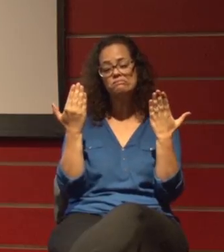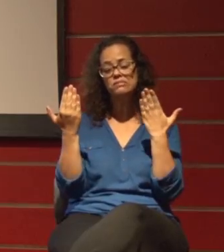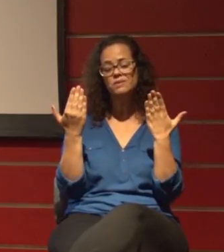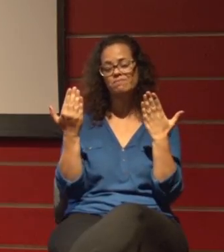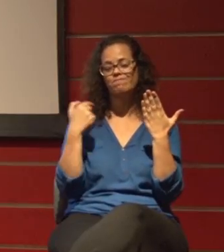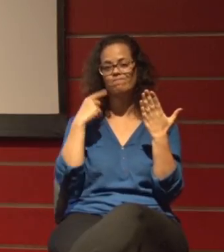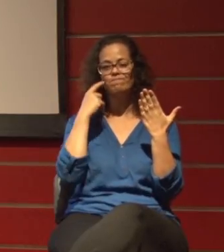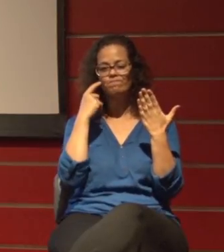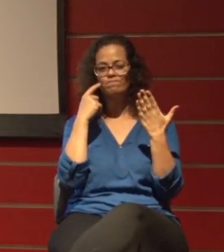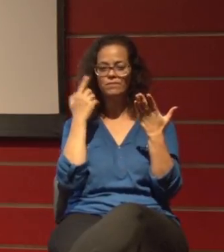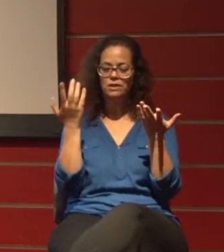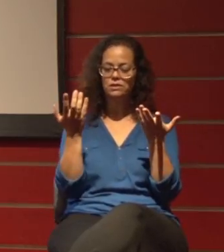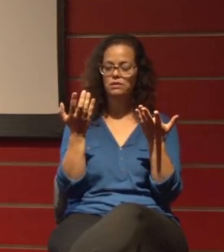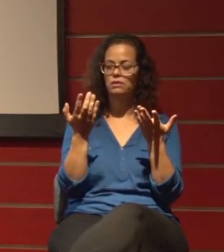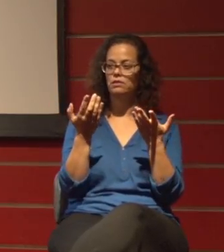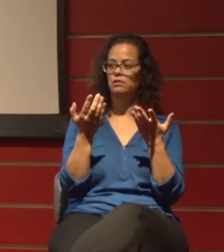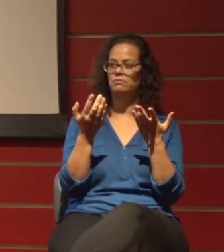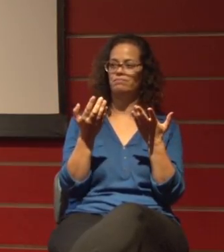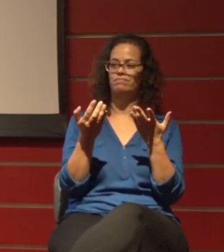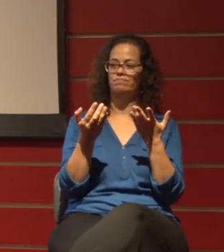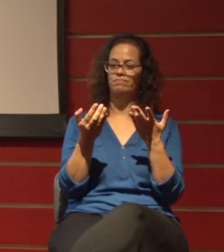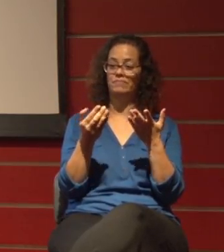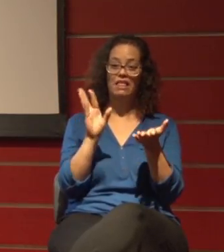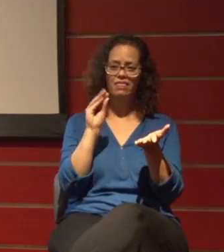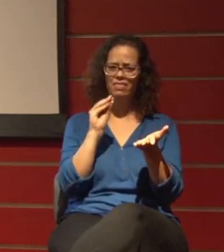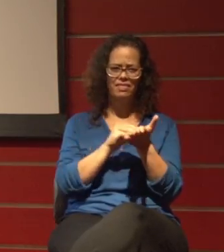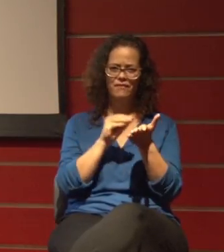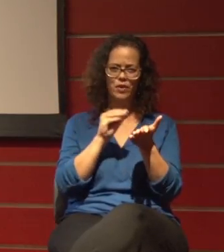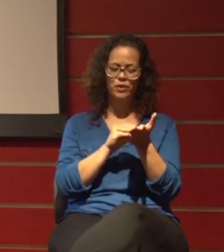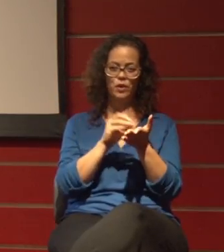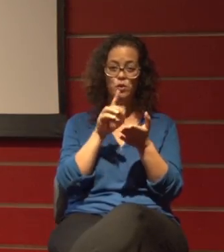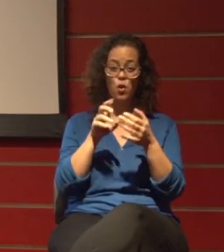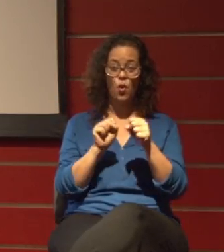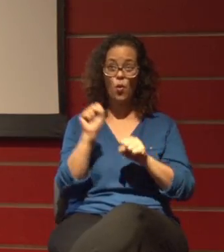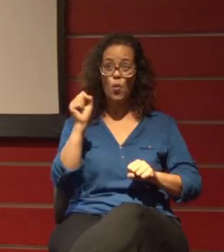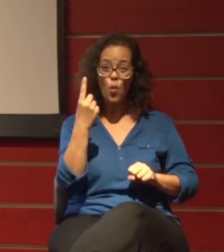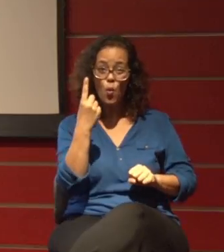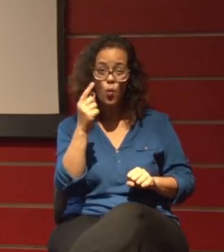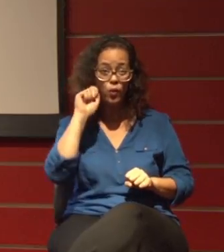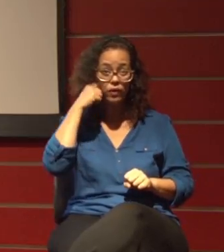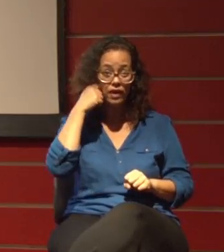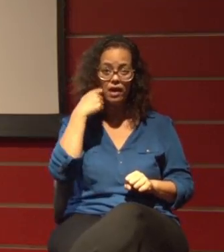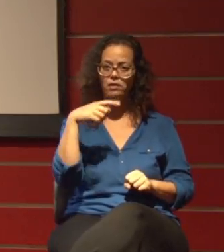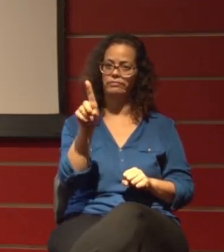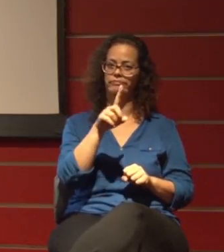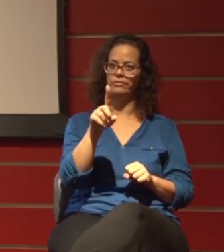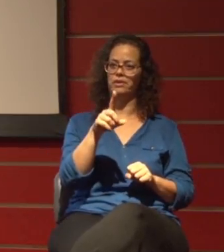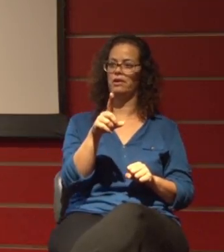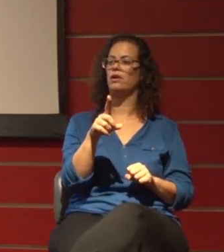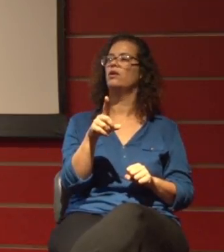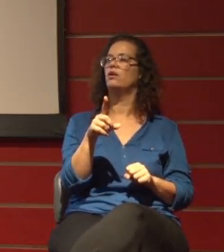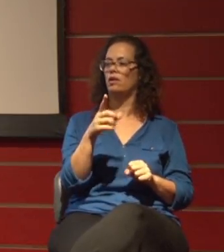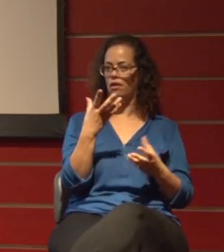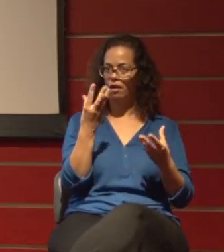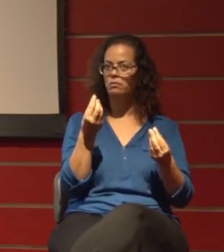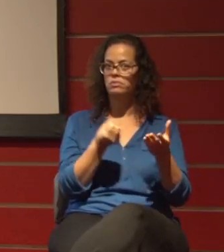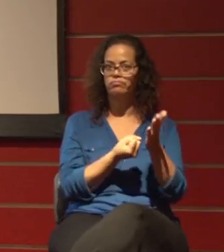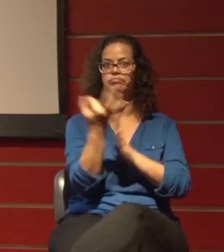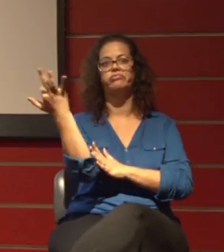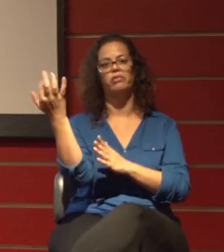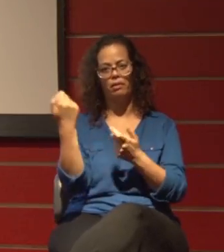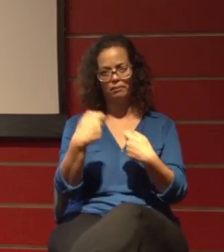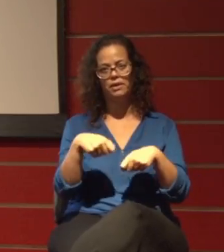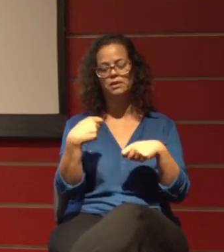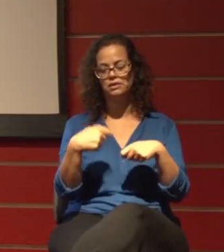e eu acho que não é suficiente Precisamos de mais um herói negro é muitos